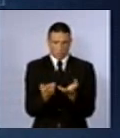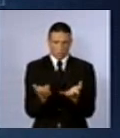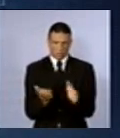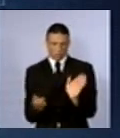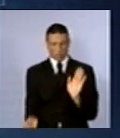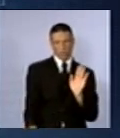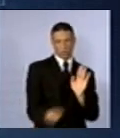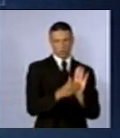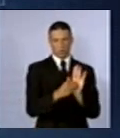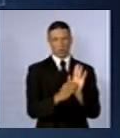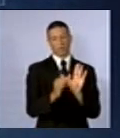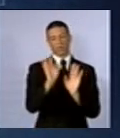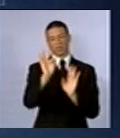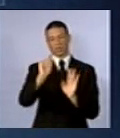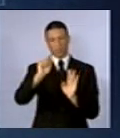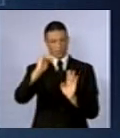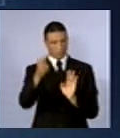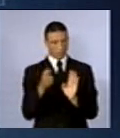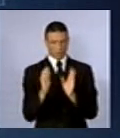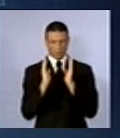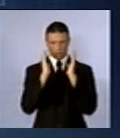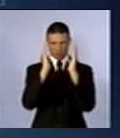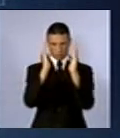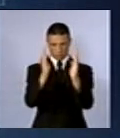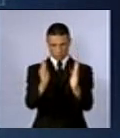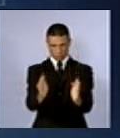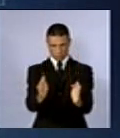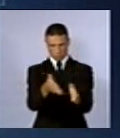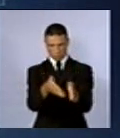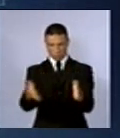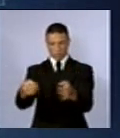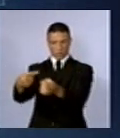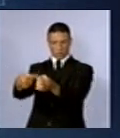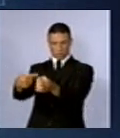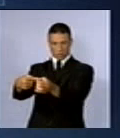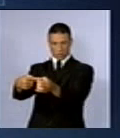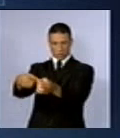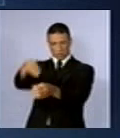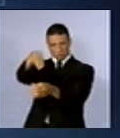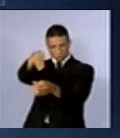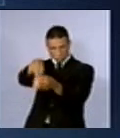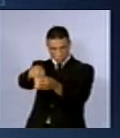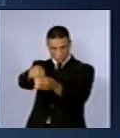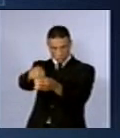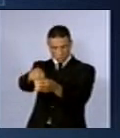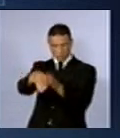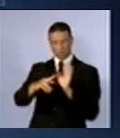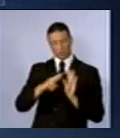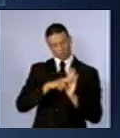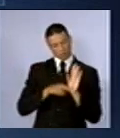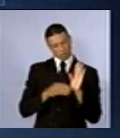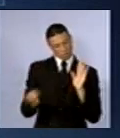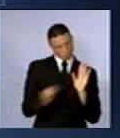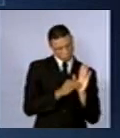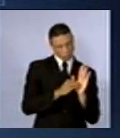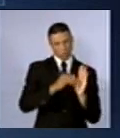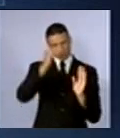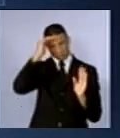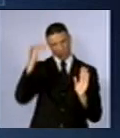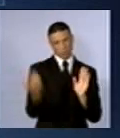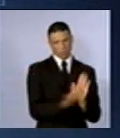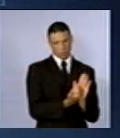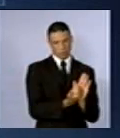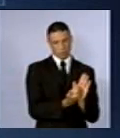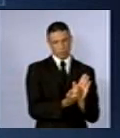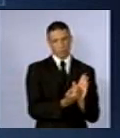de uma faixa de linha de transmissão, principalmente no sítio urbano, sem um critério pré-estabelecido. Em função disso, diferentemente